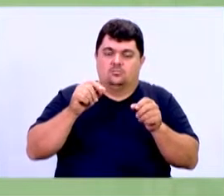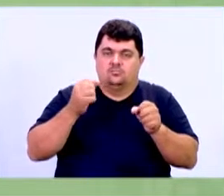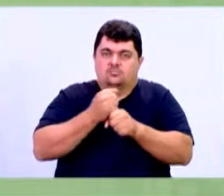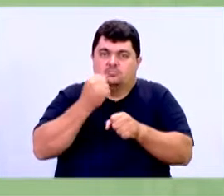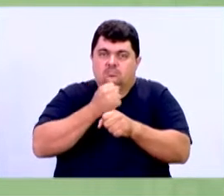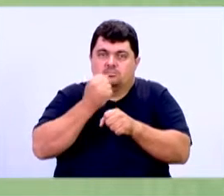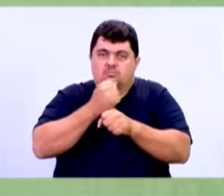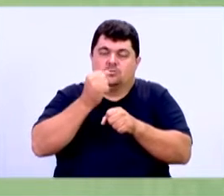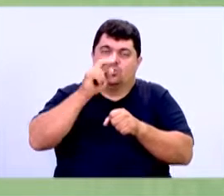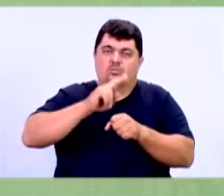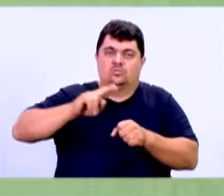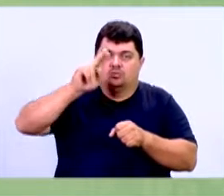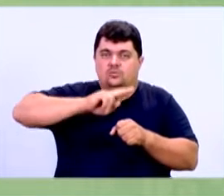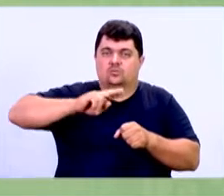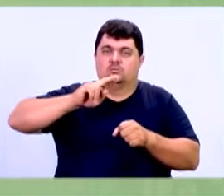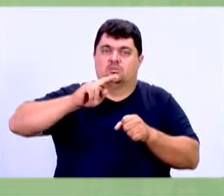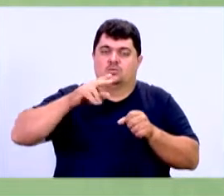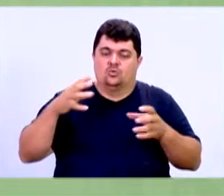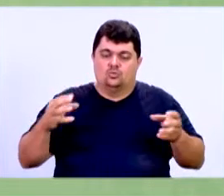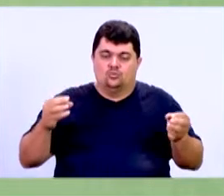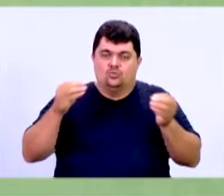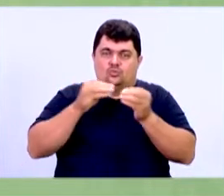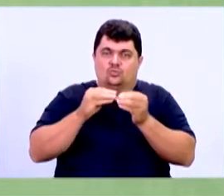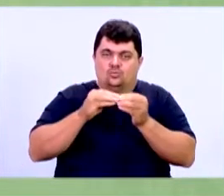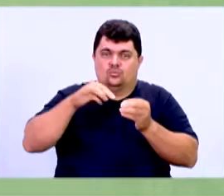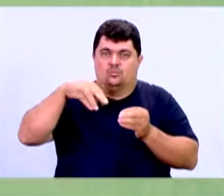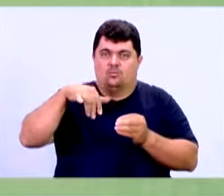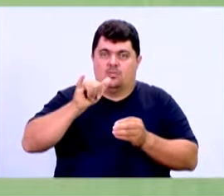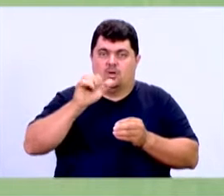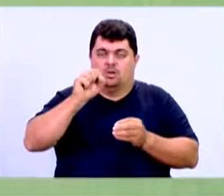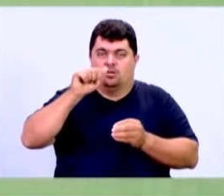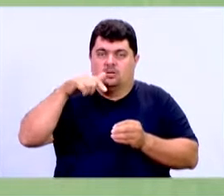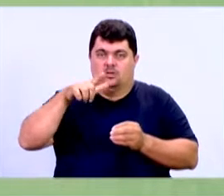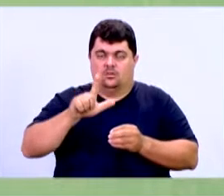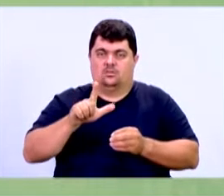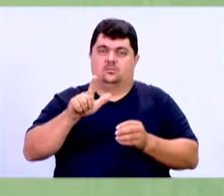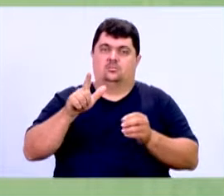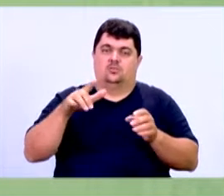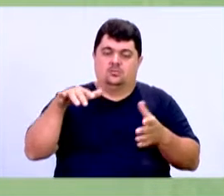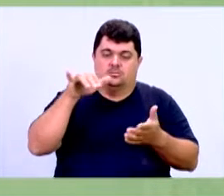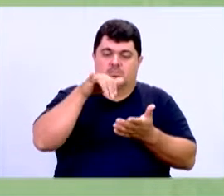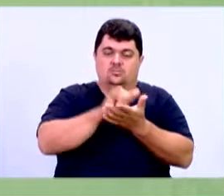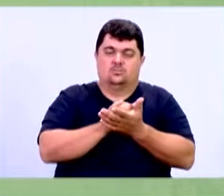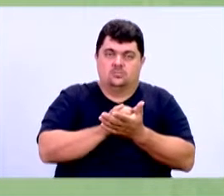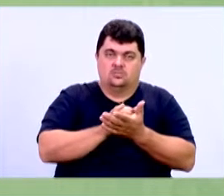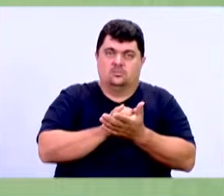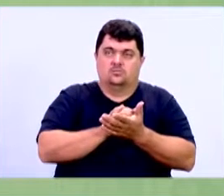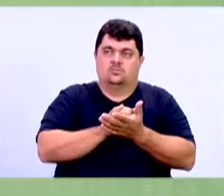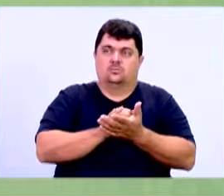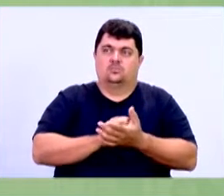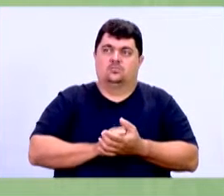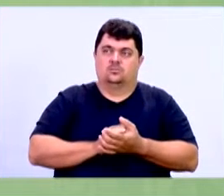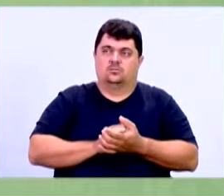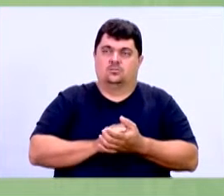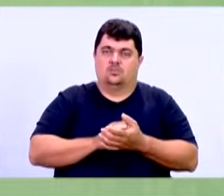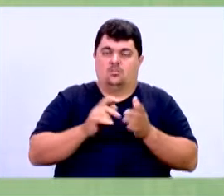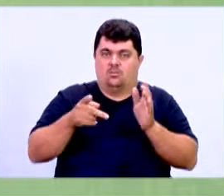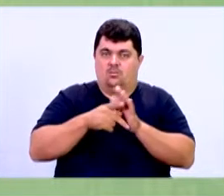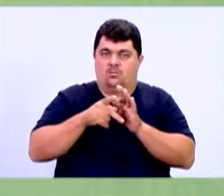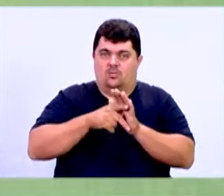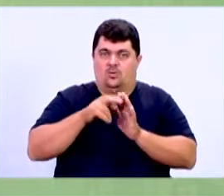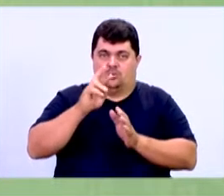com aplicação com banco de dados MySQL, instalação da ferramenta para servidor